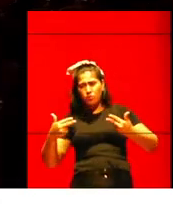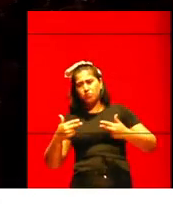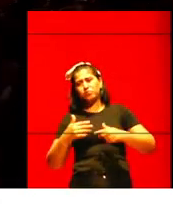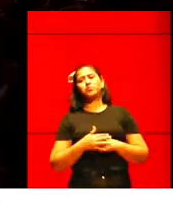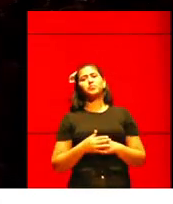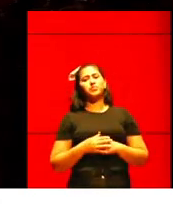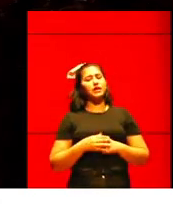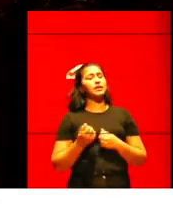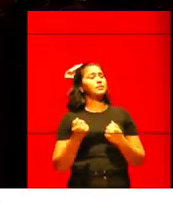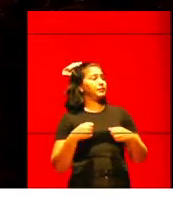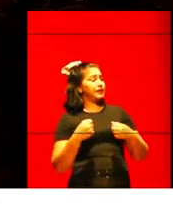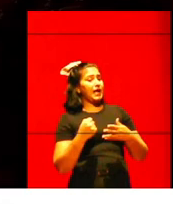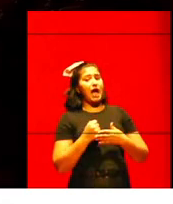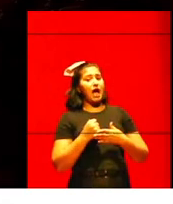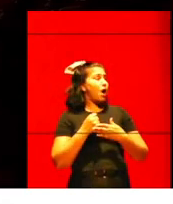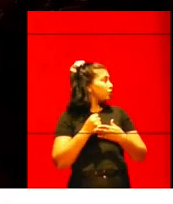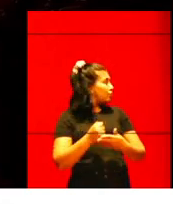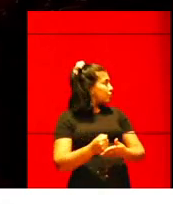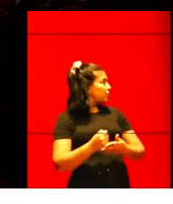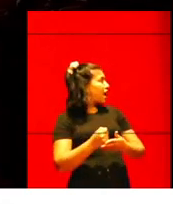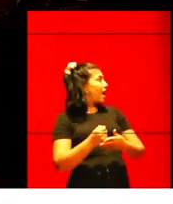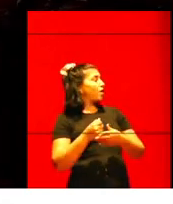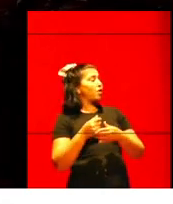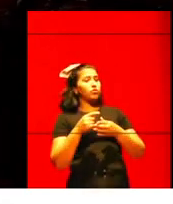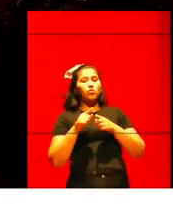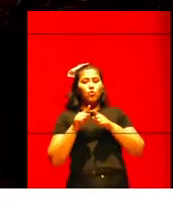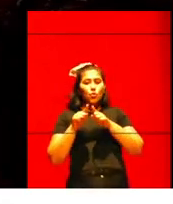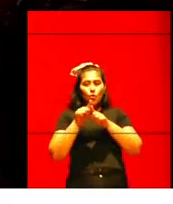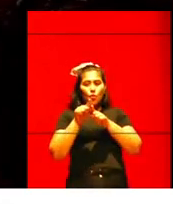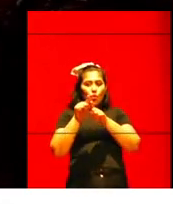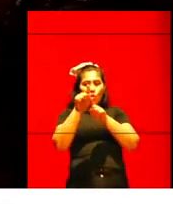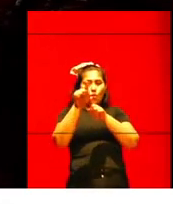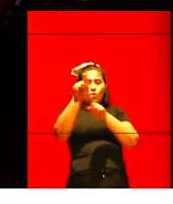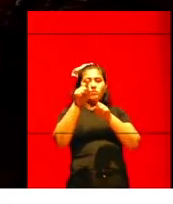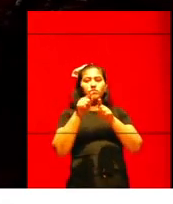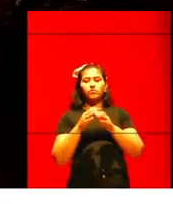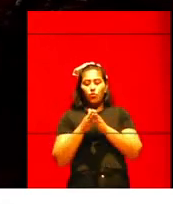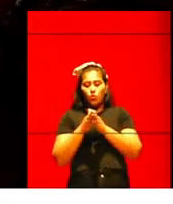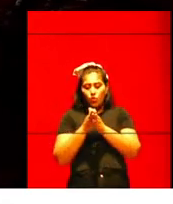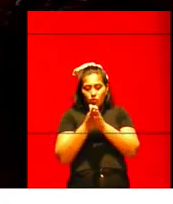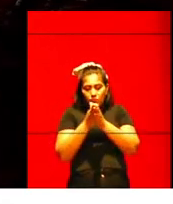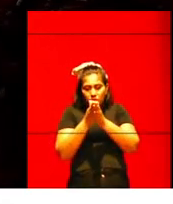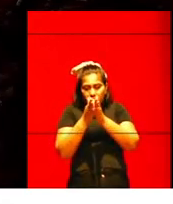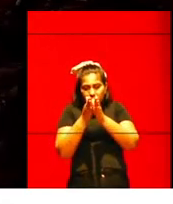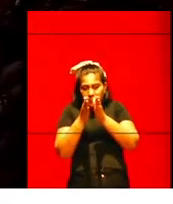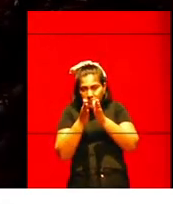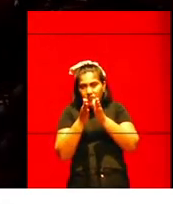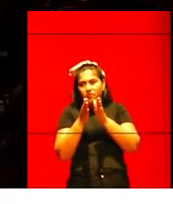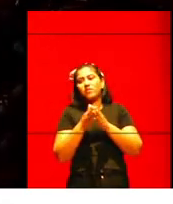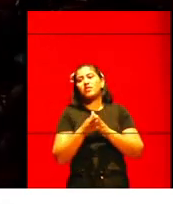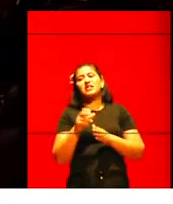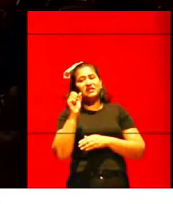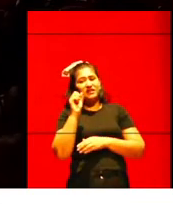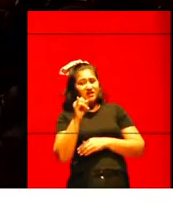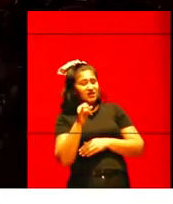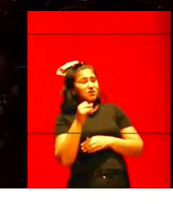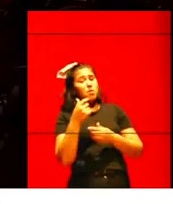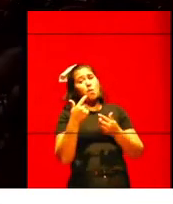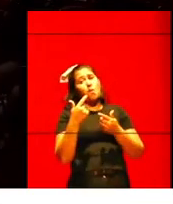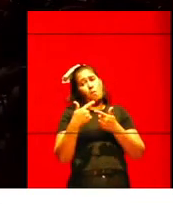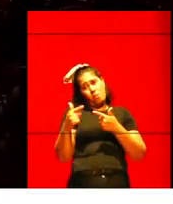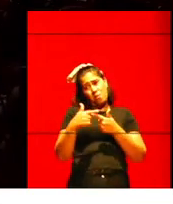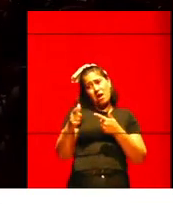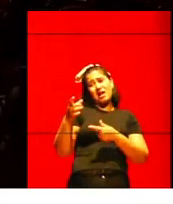ajudar na deposição nas minhas artérias, nas minhas veias. E isso vai trazer uma série de consequências para o meu